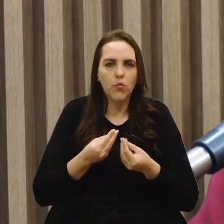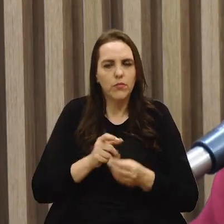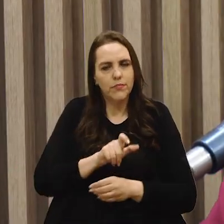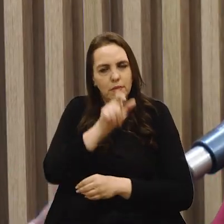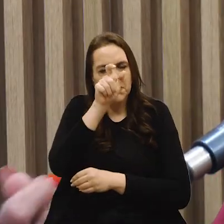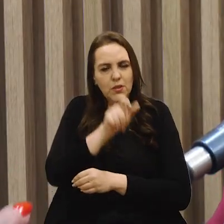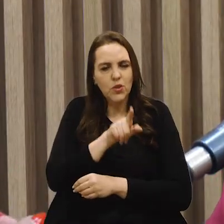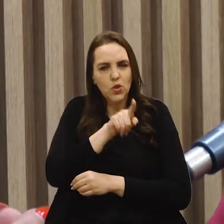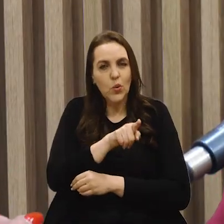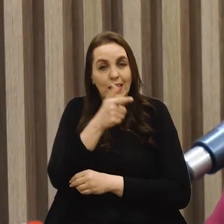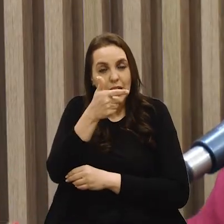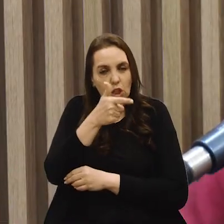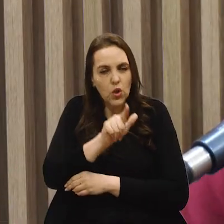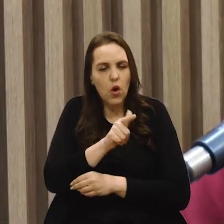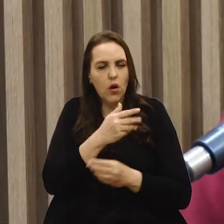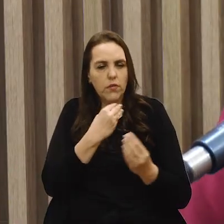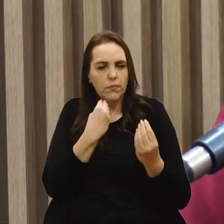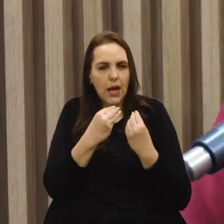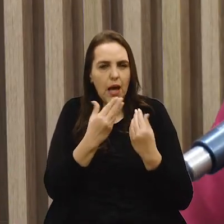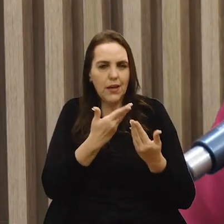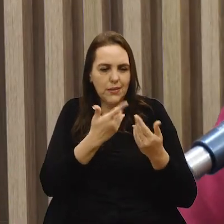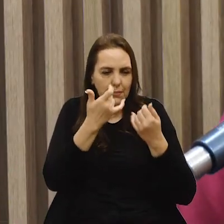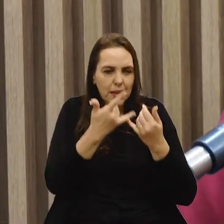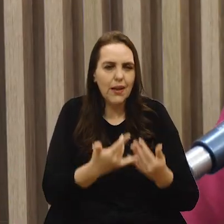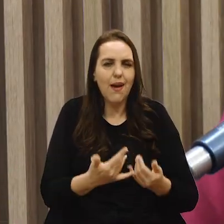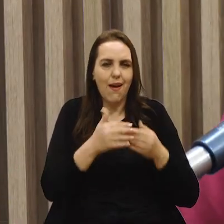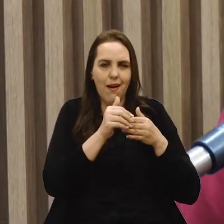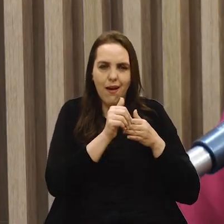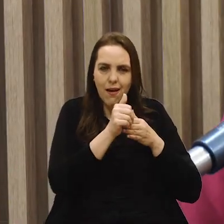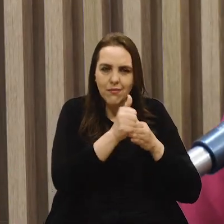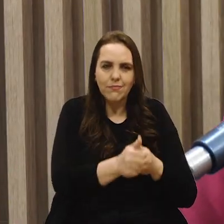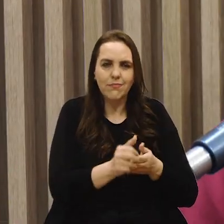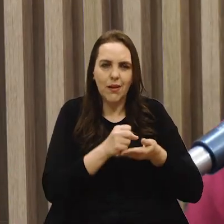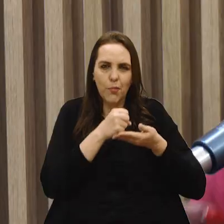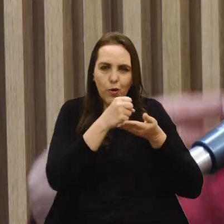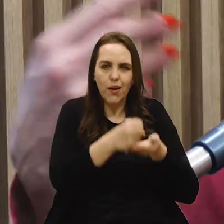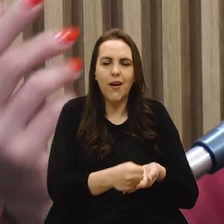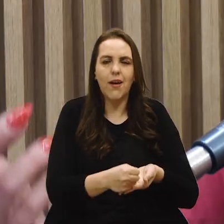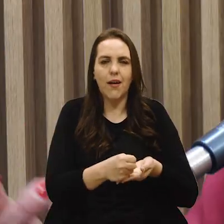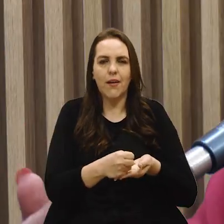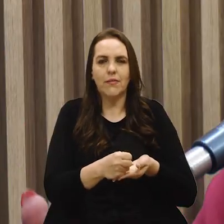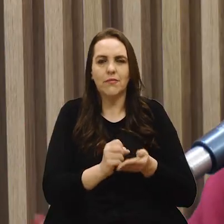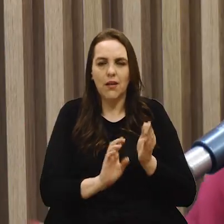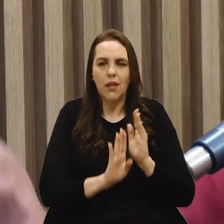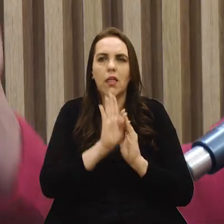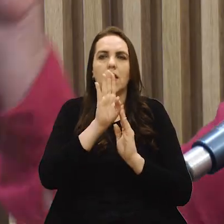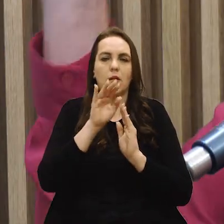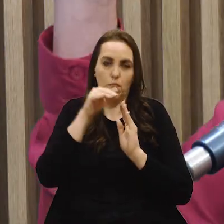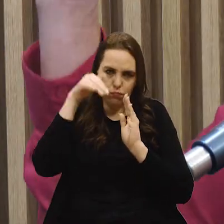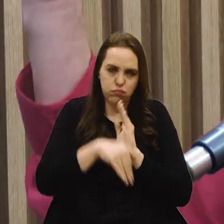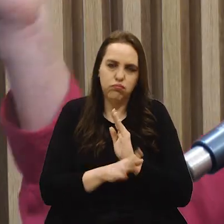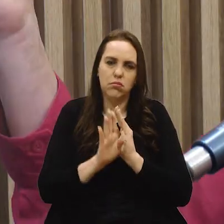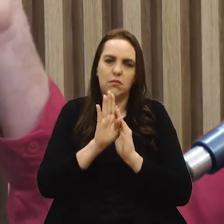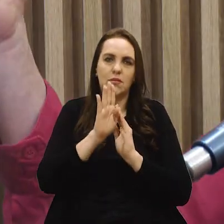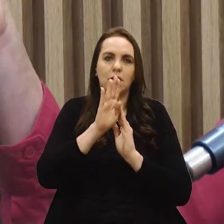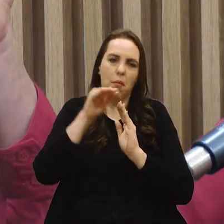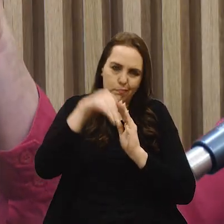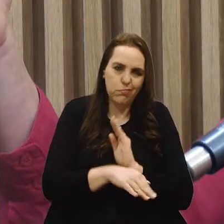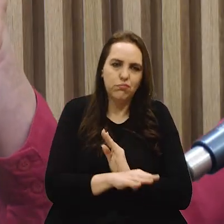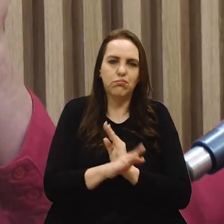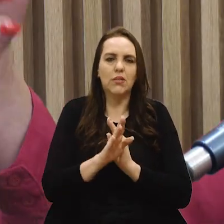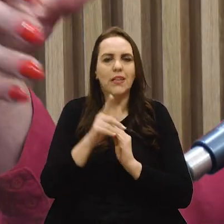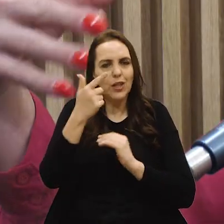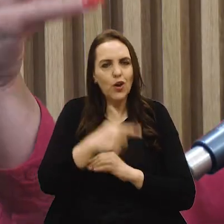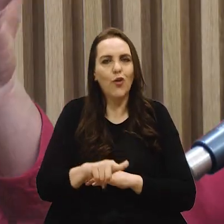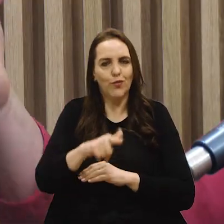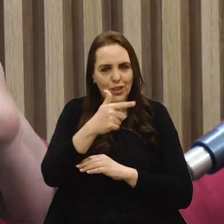trabalhar aquele indivíduo novamente? E esses altos e baixos, indas e vindas, diversas vezes, bater nas